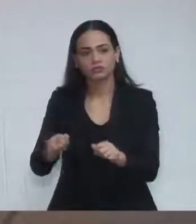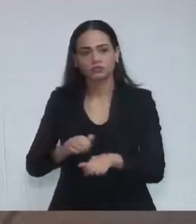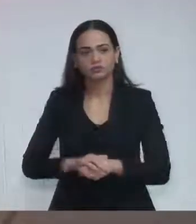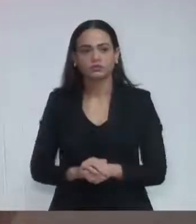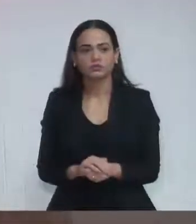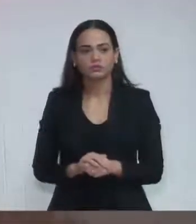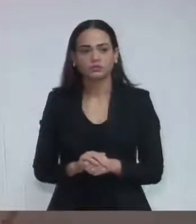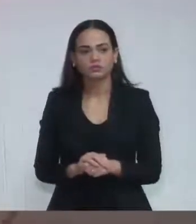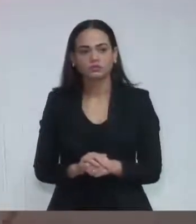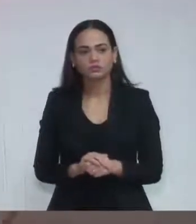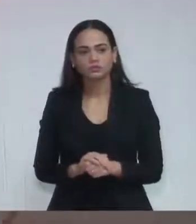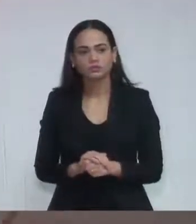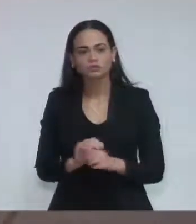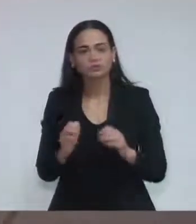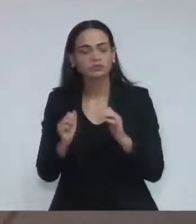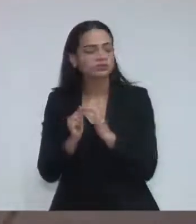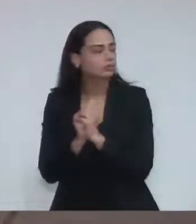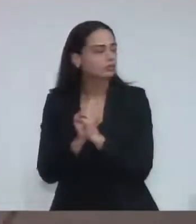Celeste. Amém.